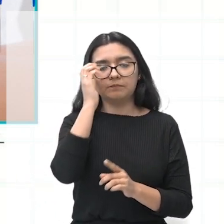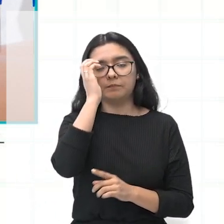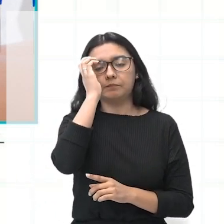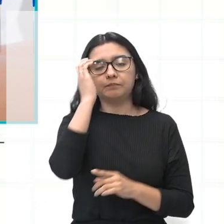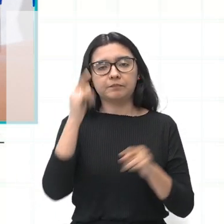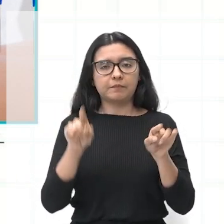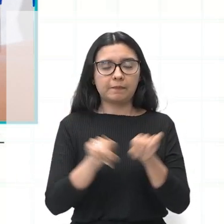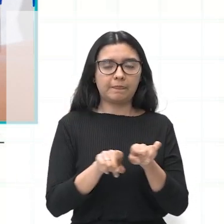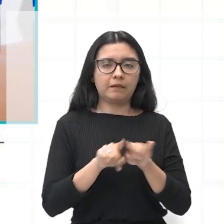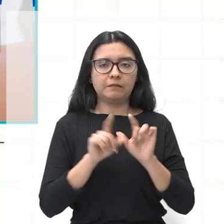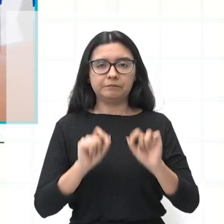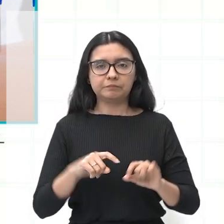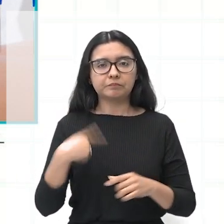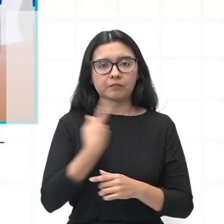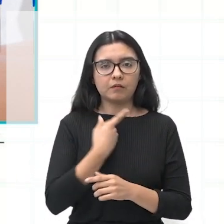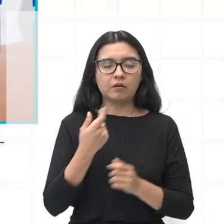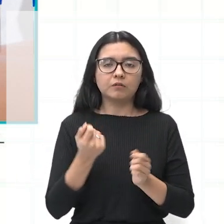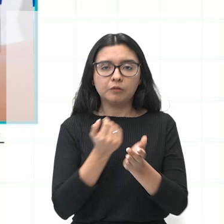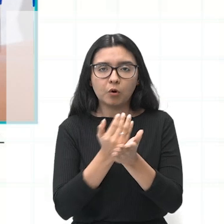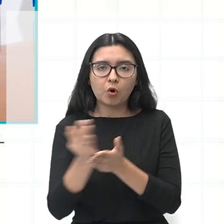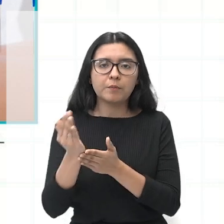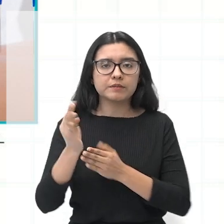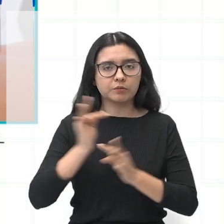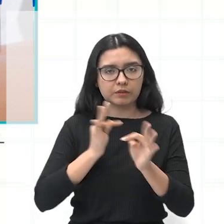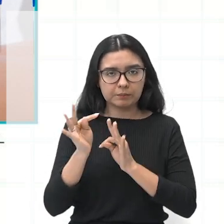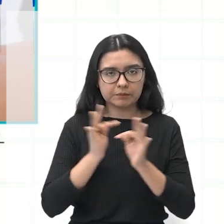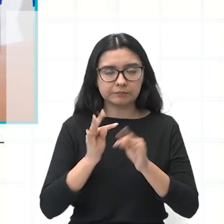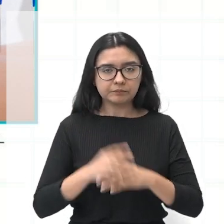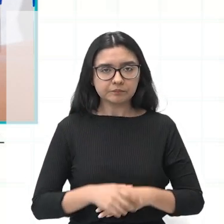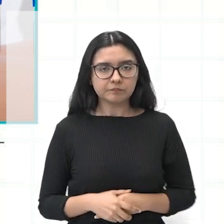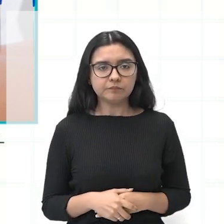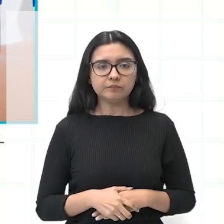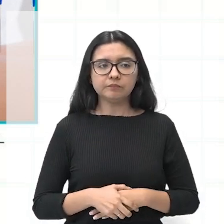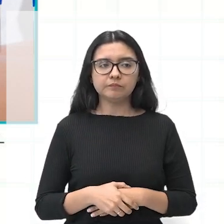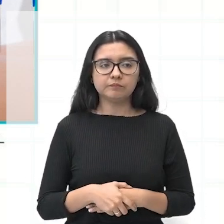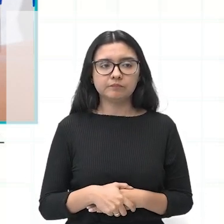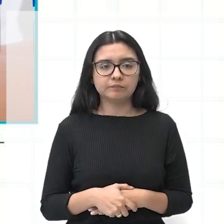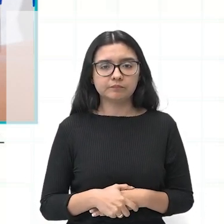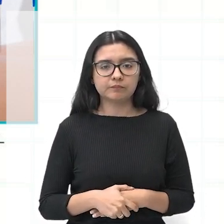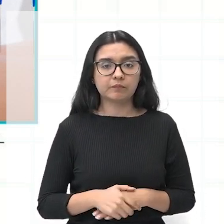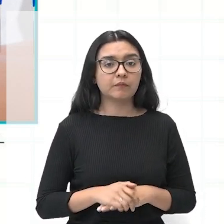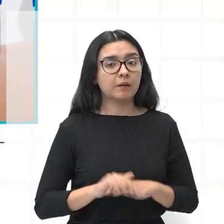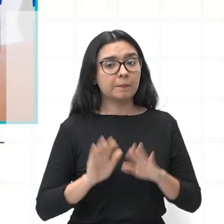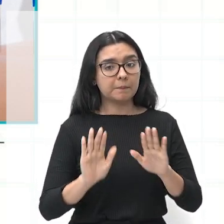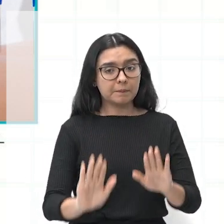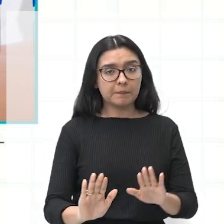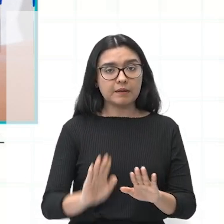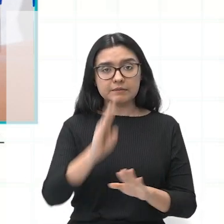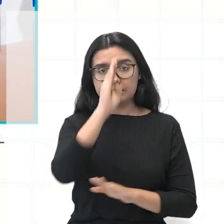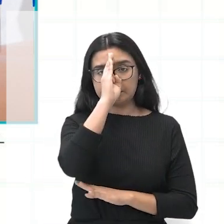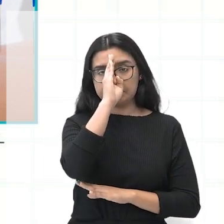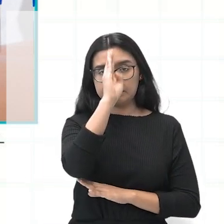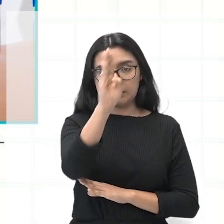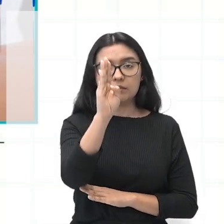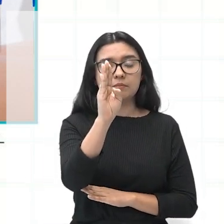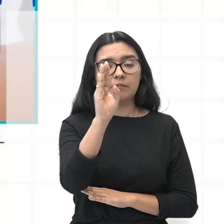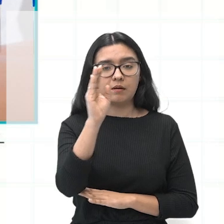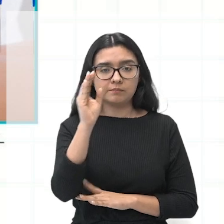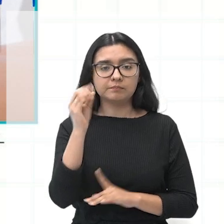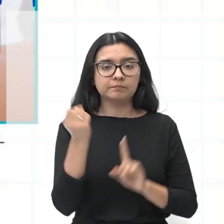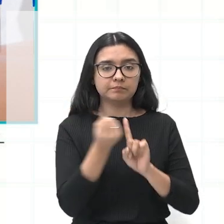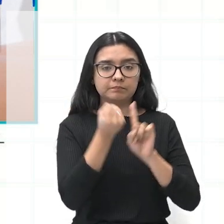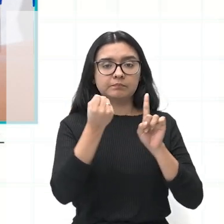gente poder entrar aí com os possíveis tratamentos, tá bom? Mas o principal impacto para o